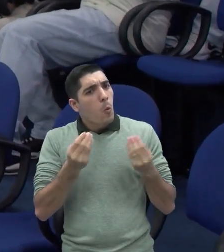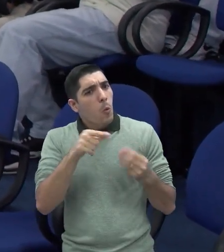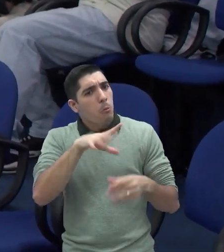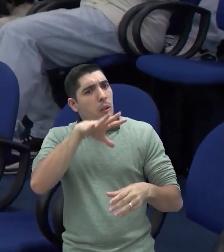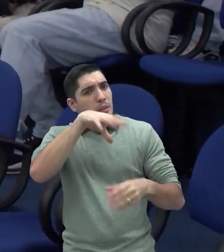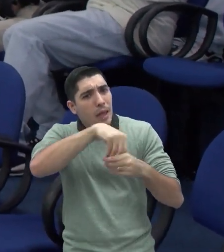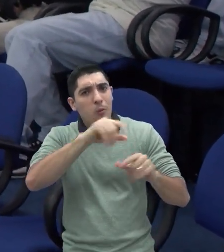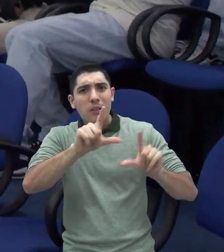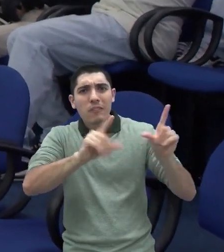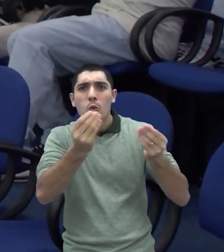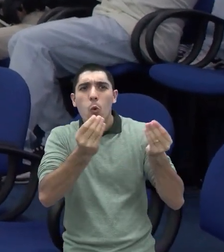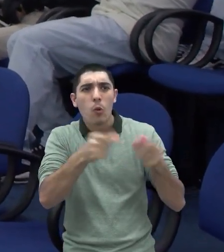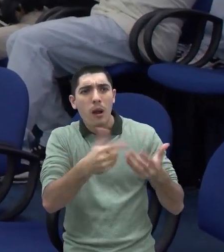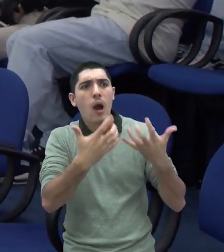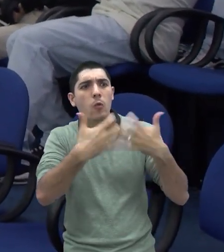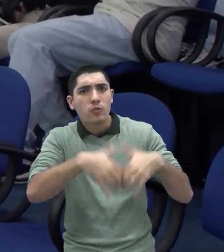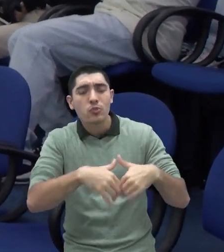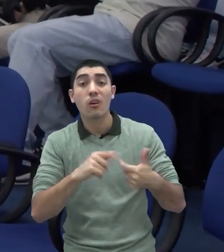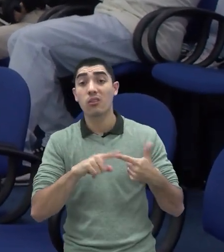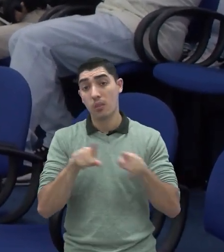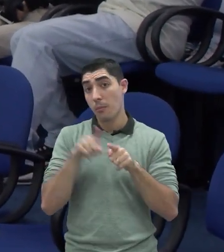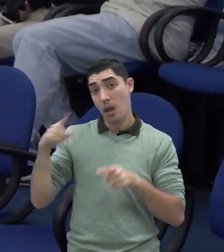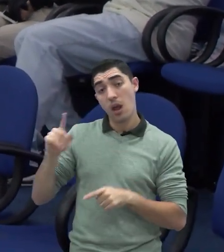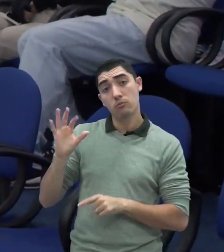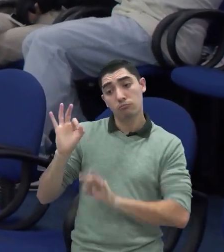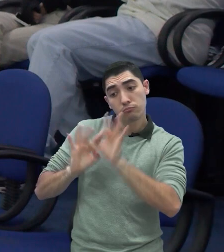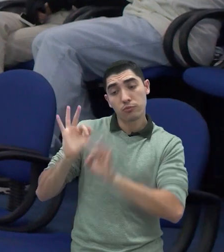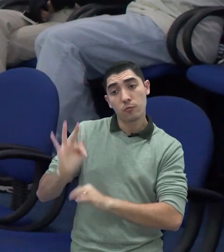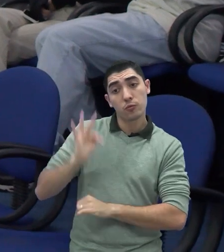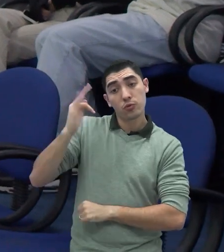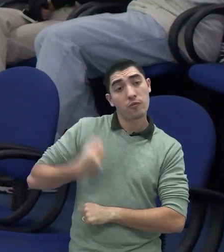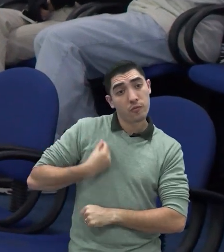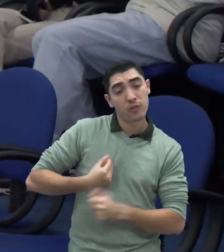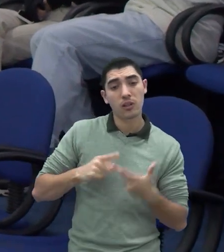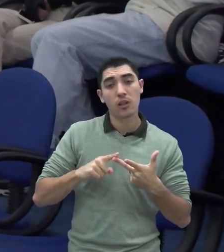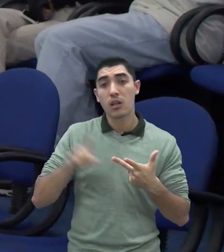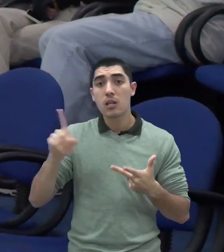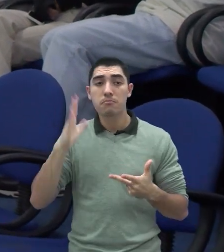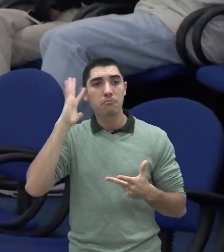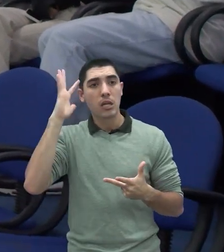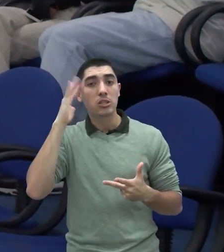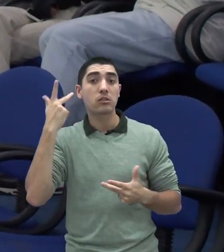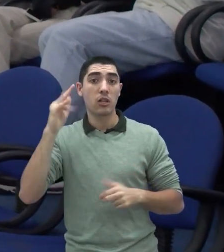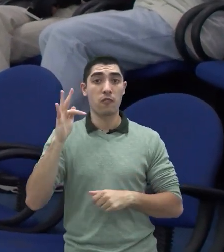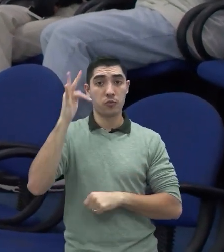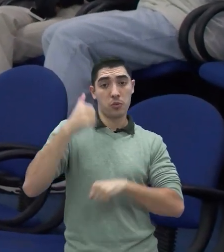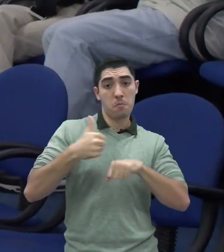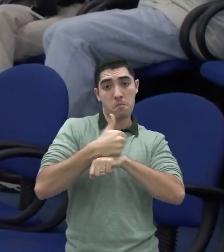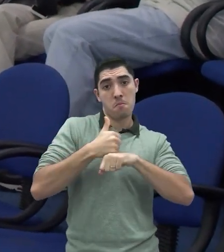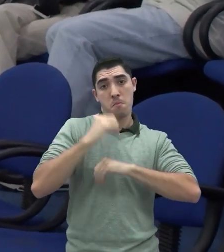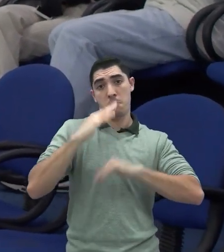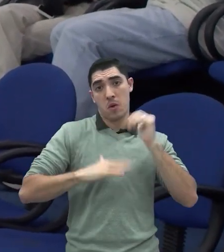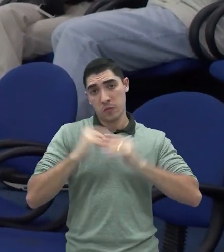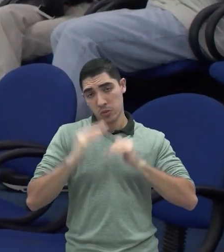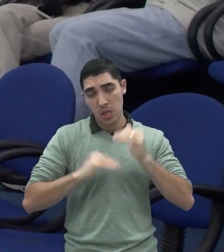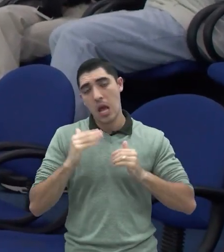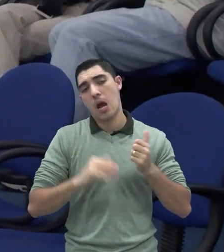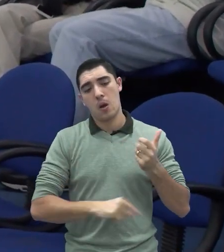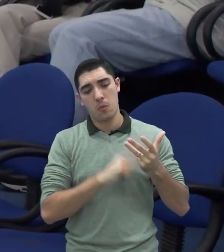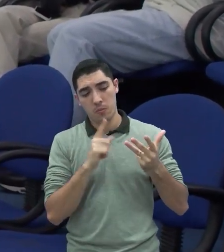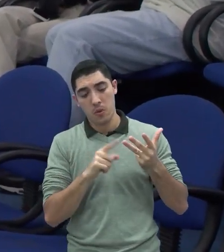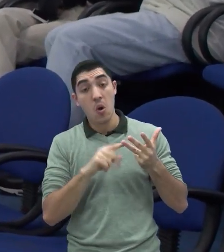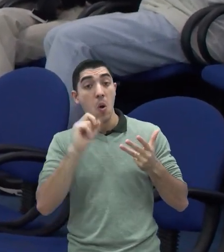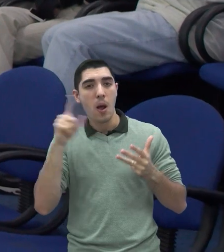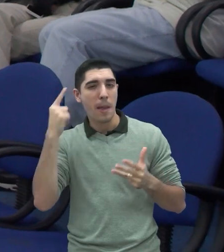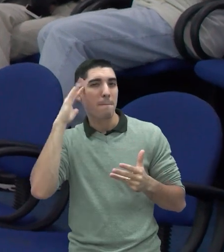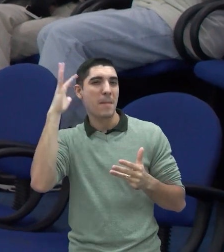decisões mais coerentes, né, com o que eles pensam de projeto de vida. E com relação ao futuro mesmo, que eles pensam em construir ou com a profissão,